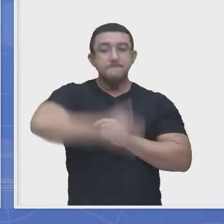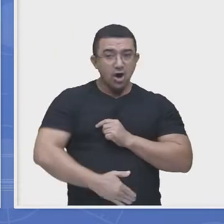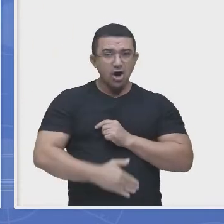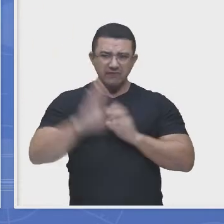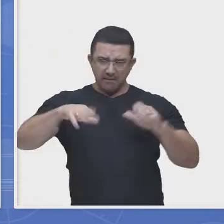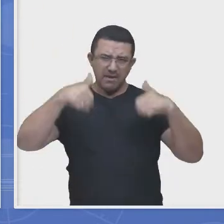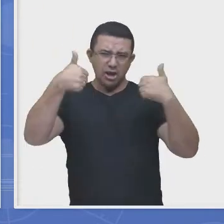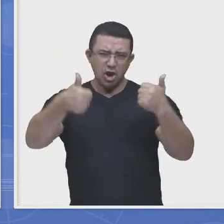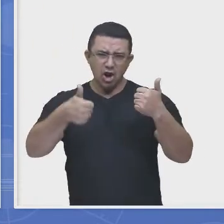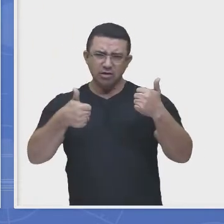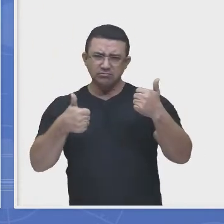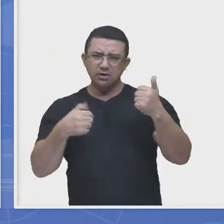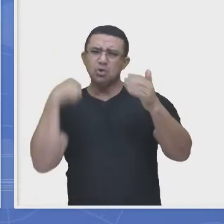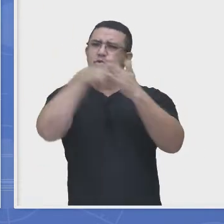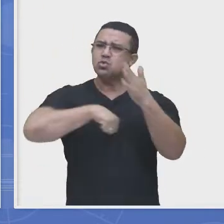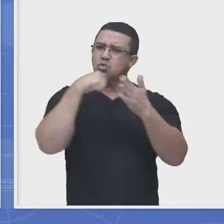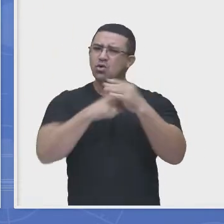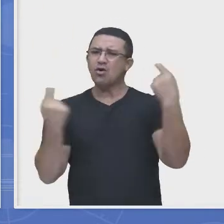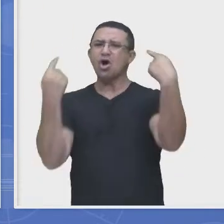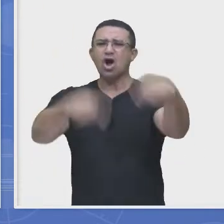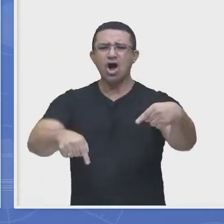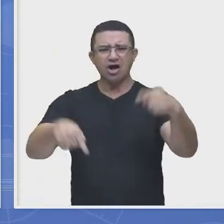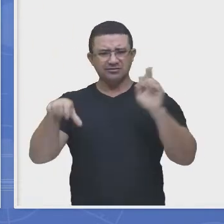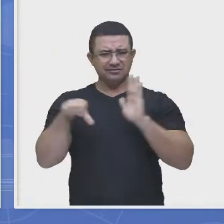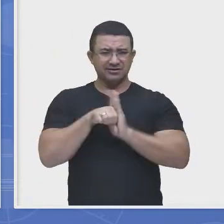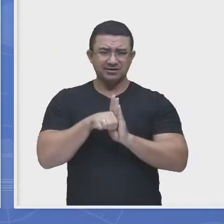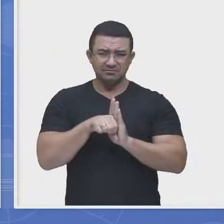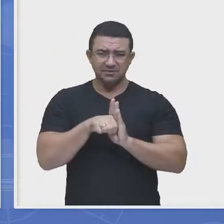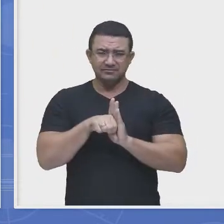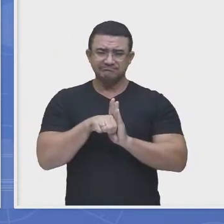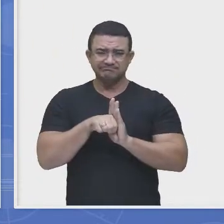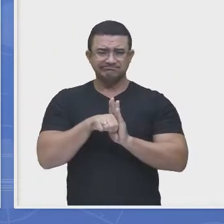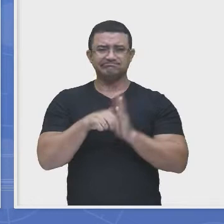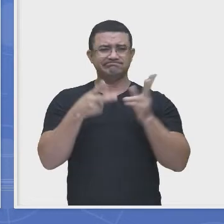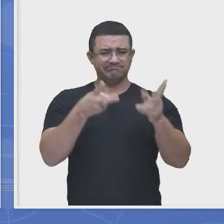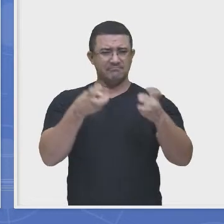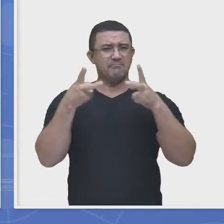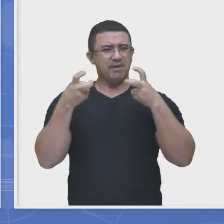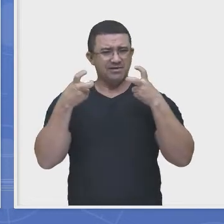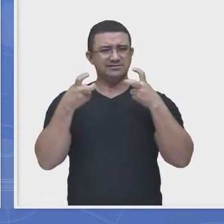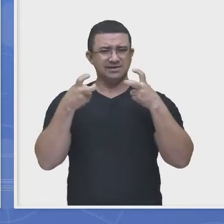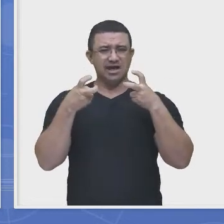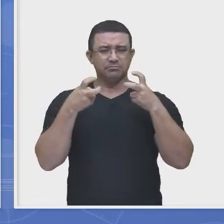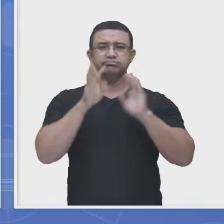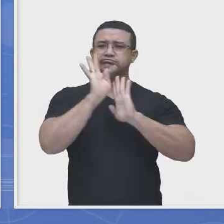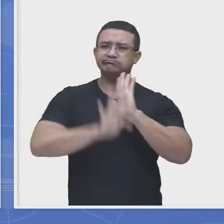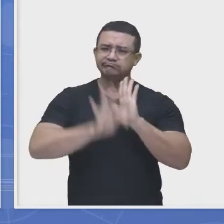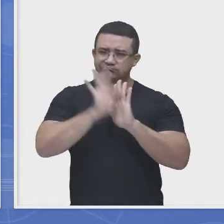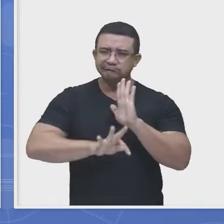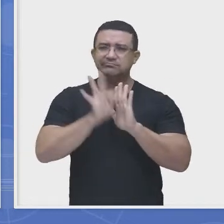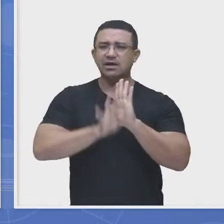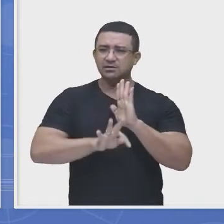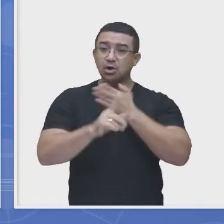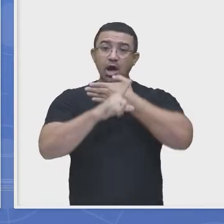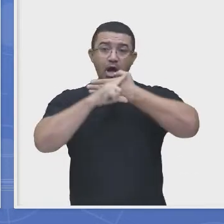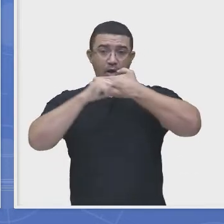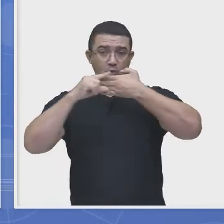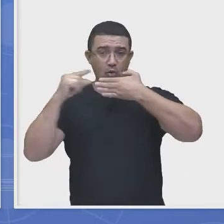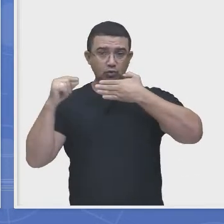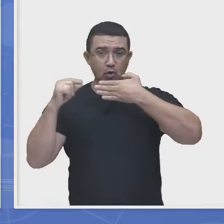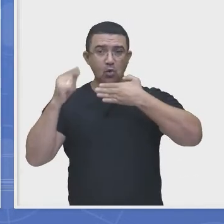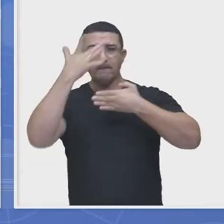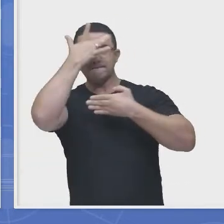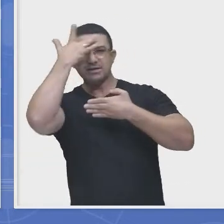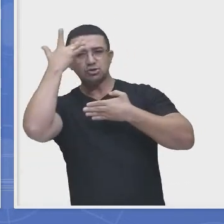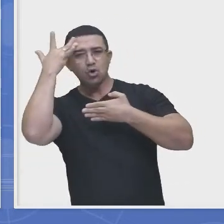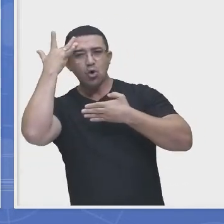na luta contra o crime. Então percebam que no nosso texto, o autor, a pessoa que escreveu,